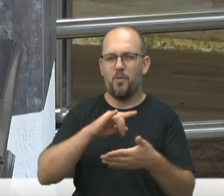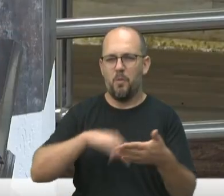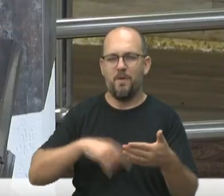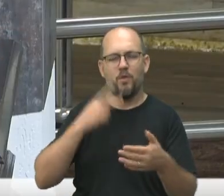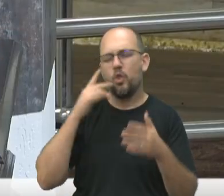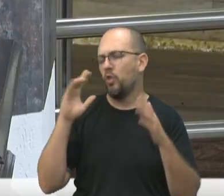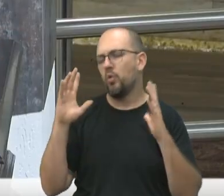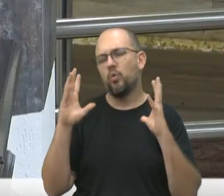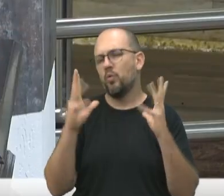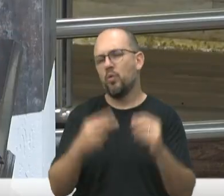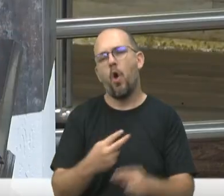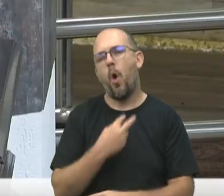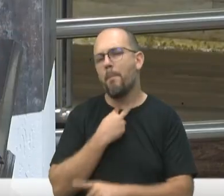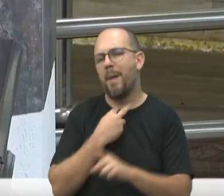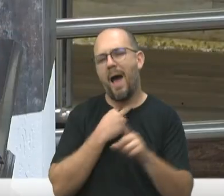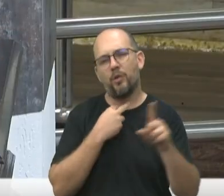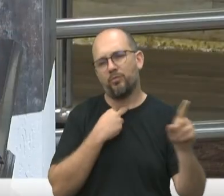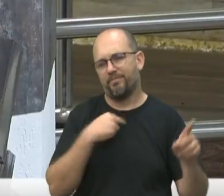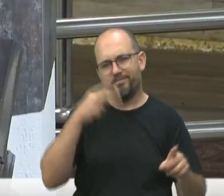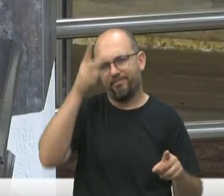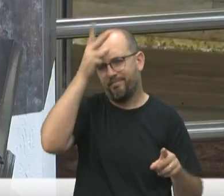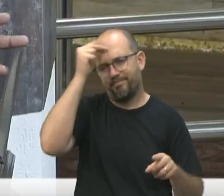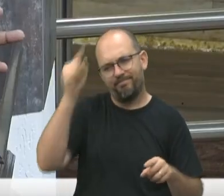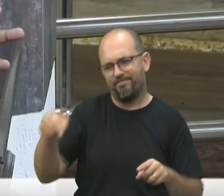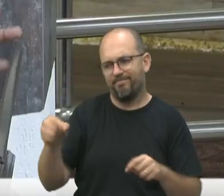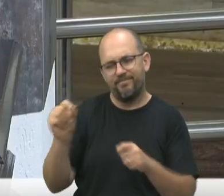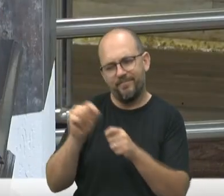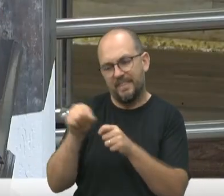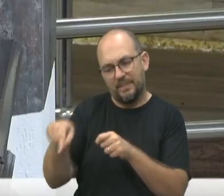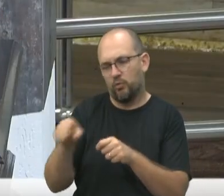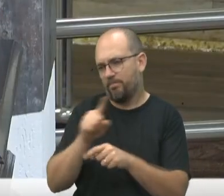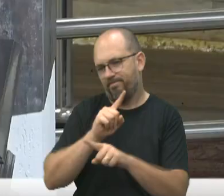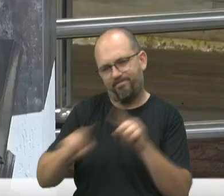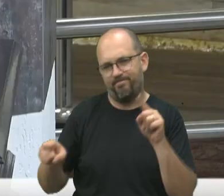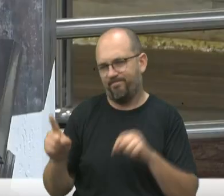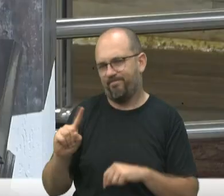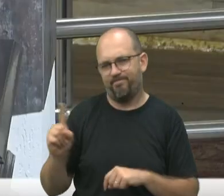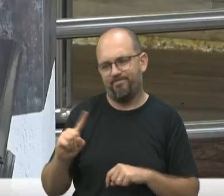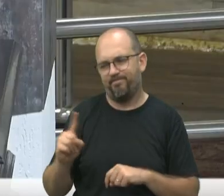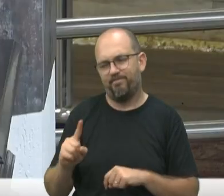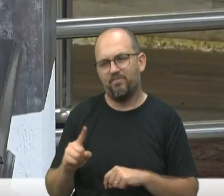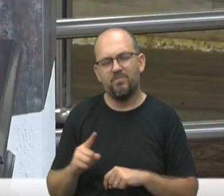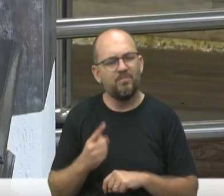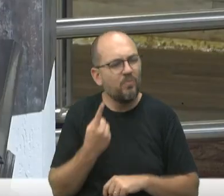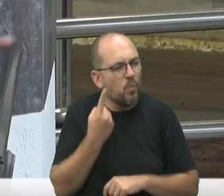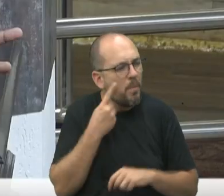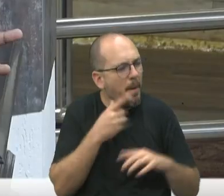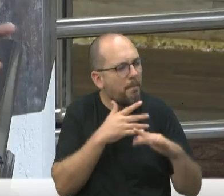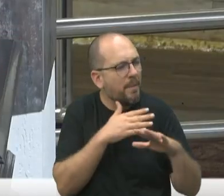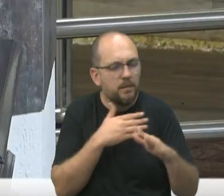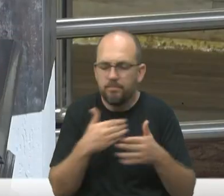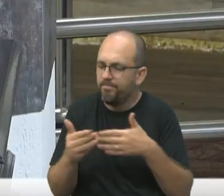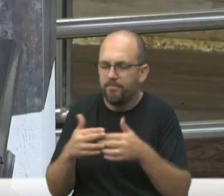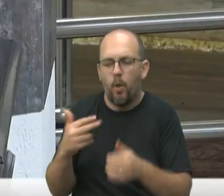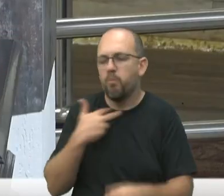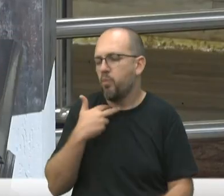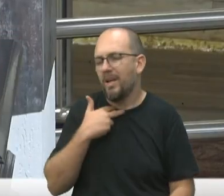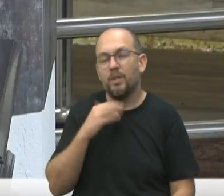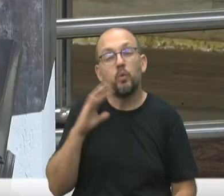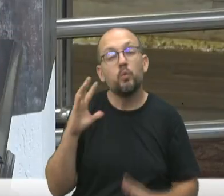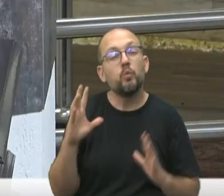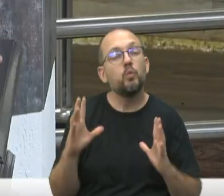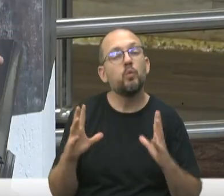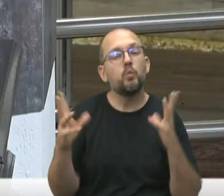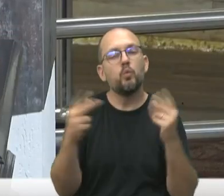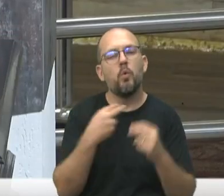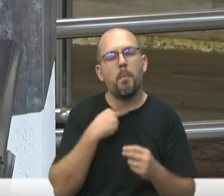praças estariam ocupadas pela prefeitura, a gente não podia realizar o evento em nenhum lugar. E no dia a